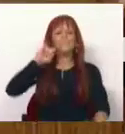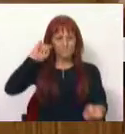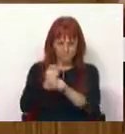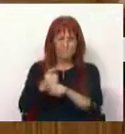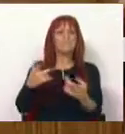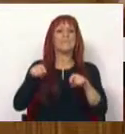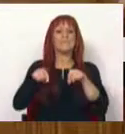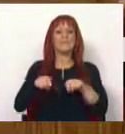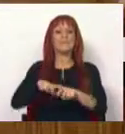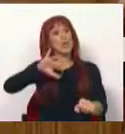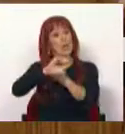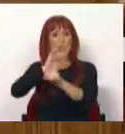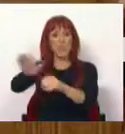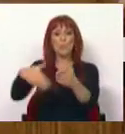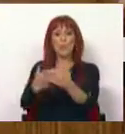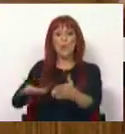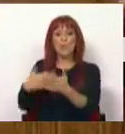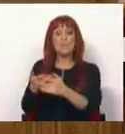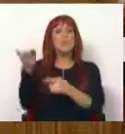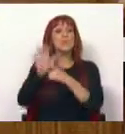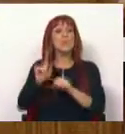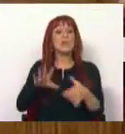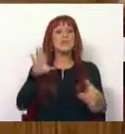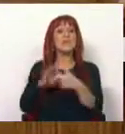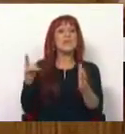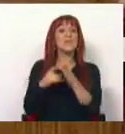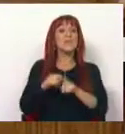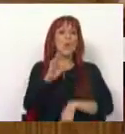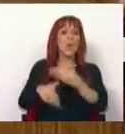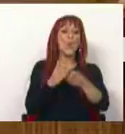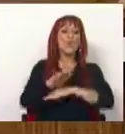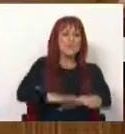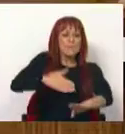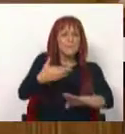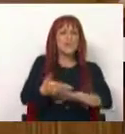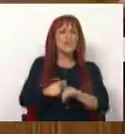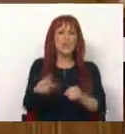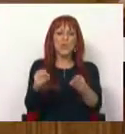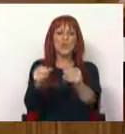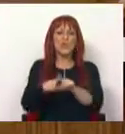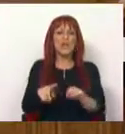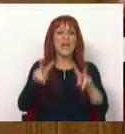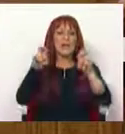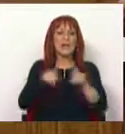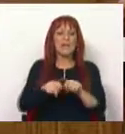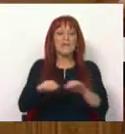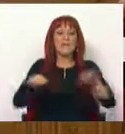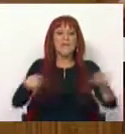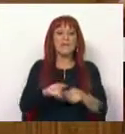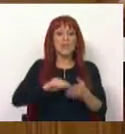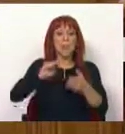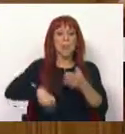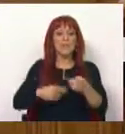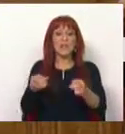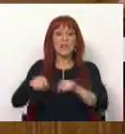insistir nestas e noutras propostas, nomeadamente em torno da necessidade de continuarmos a reforçar os meios ao nível da conservação da natureza,